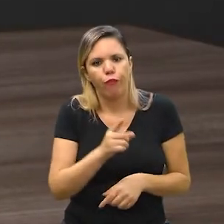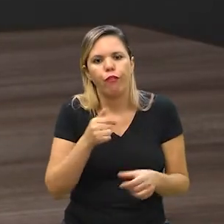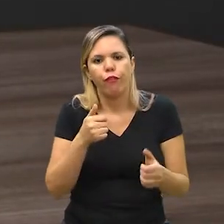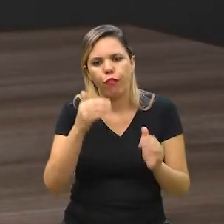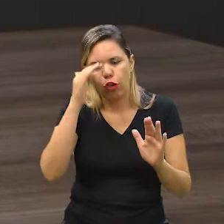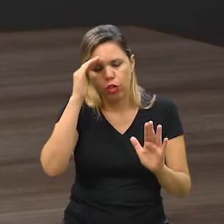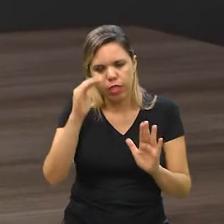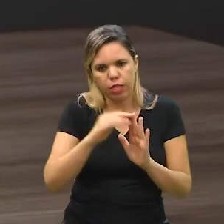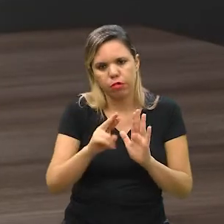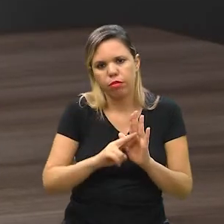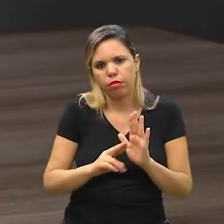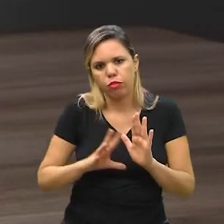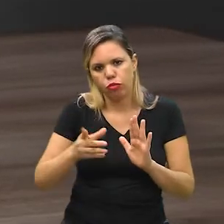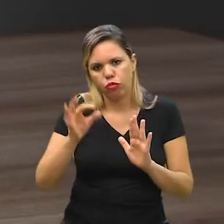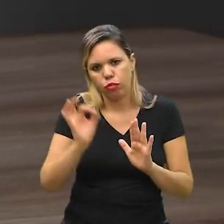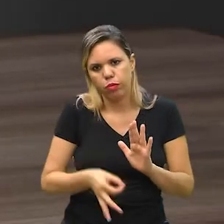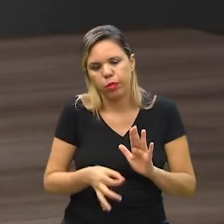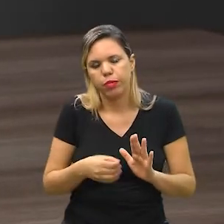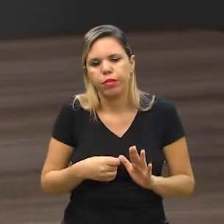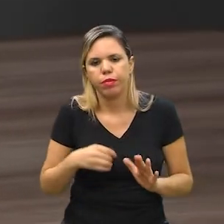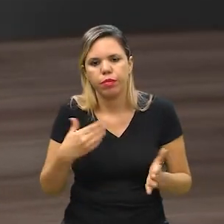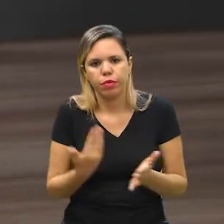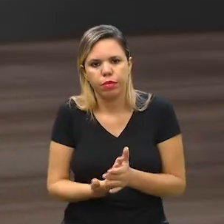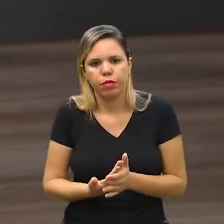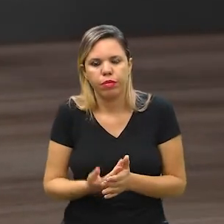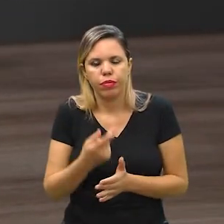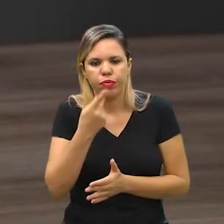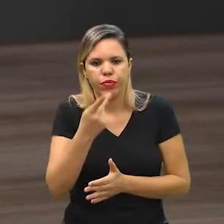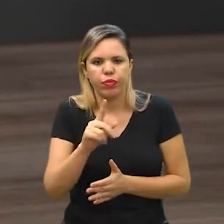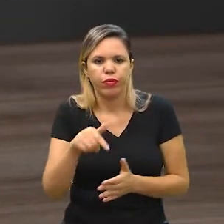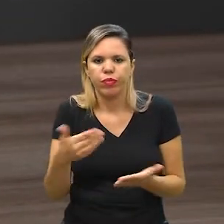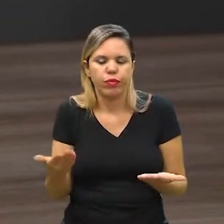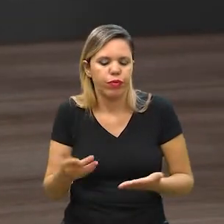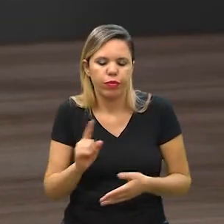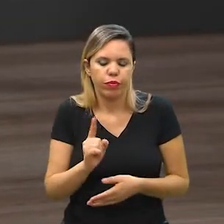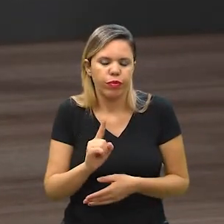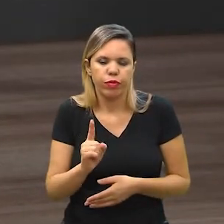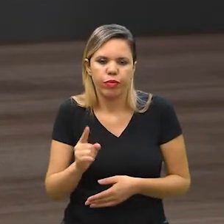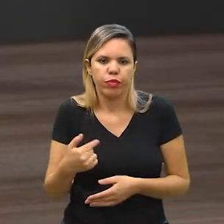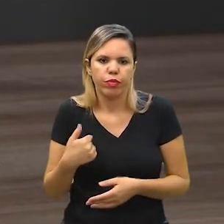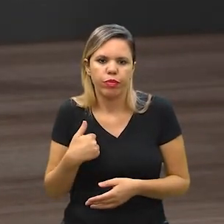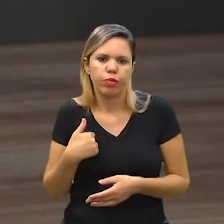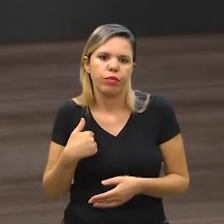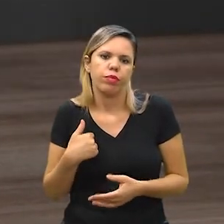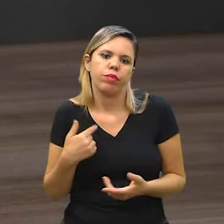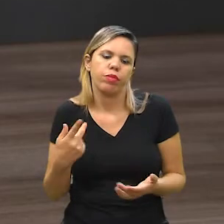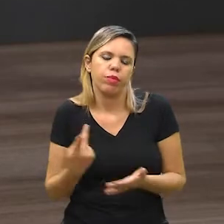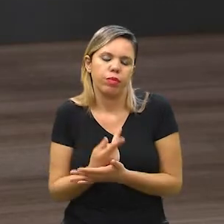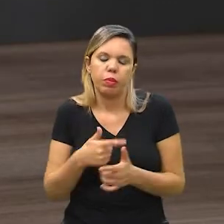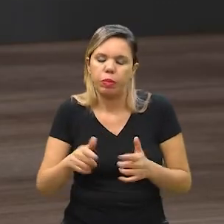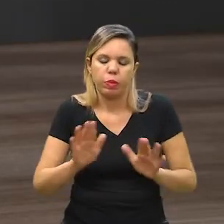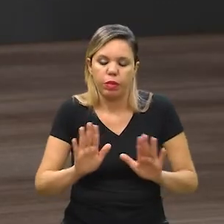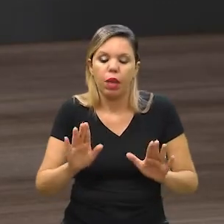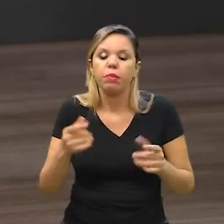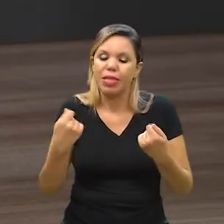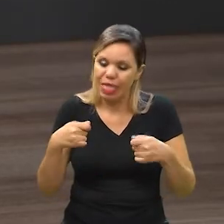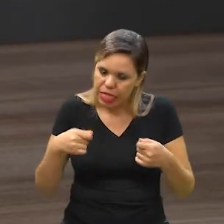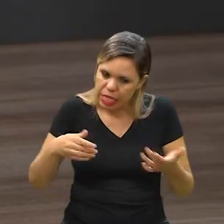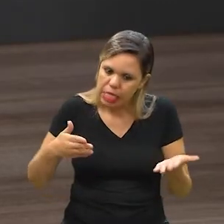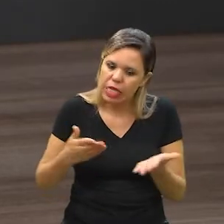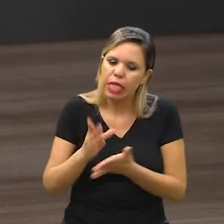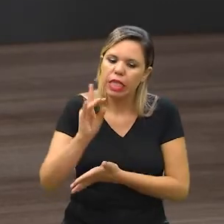vou seguir todo o ritual correto, ou até quem fala, não, até agora eu estava meio incerto, é